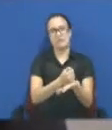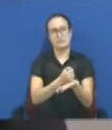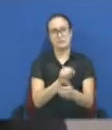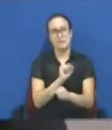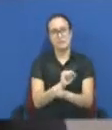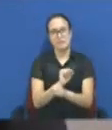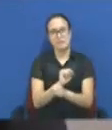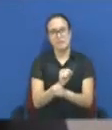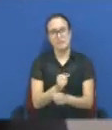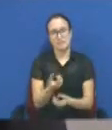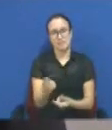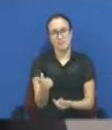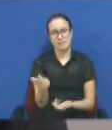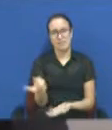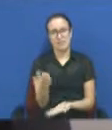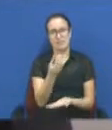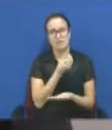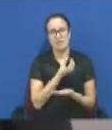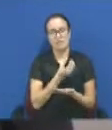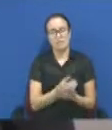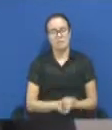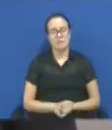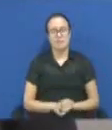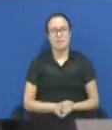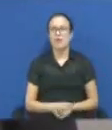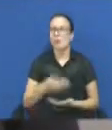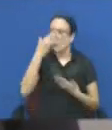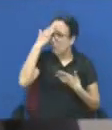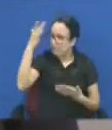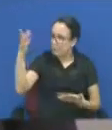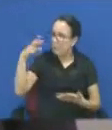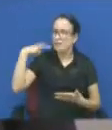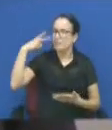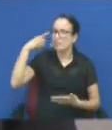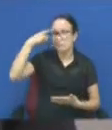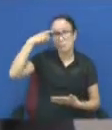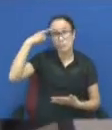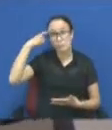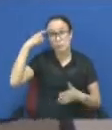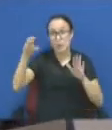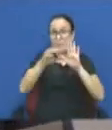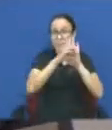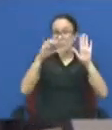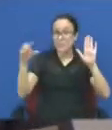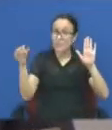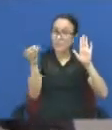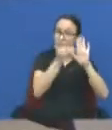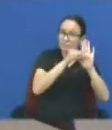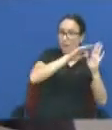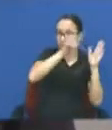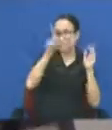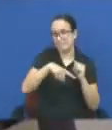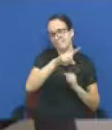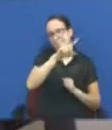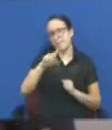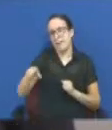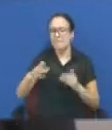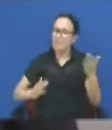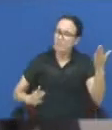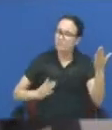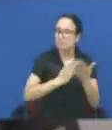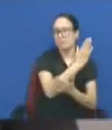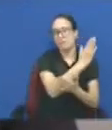receber suas verbas. Então, agradeço ao doutor Júlio por ter retirado essa emenda e a gente aprovar esse projeto para que ele seja um